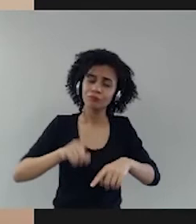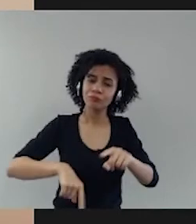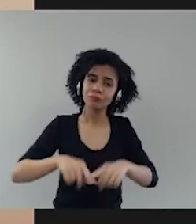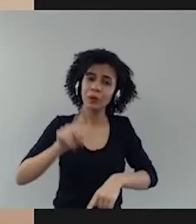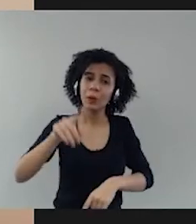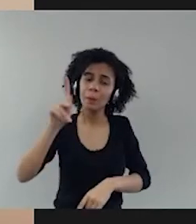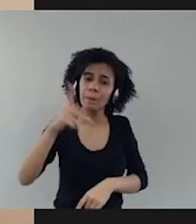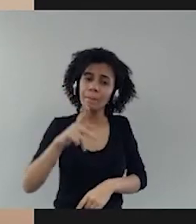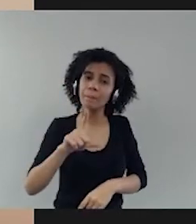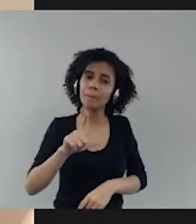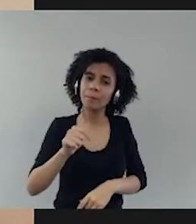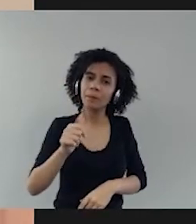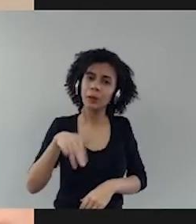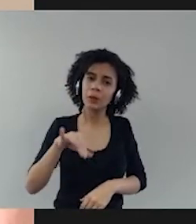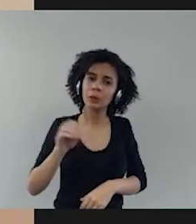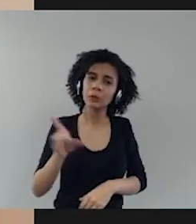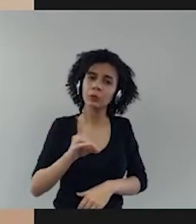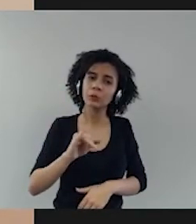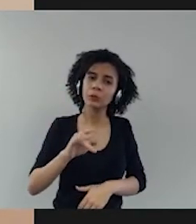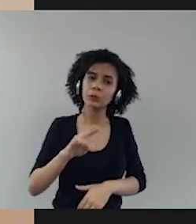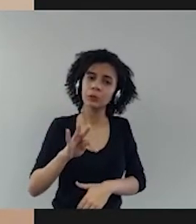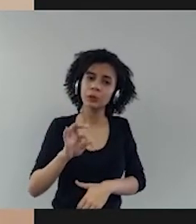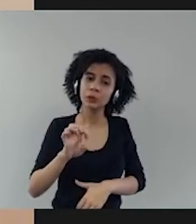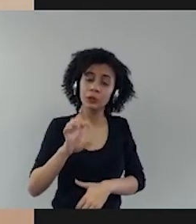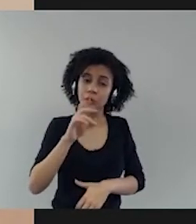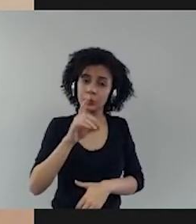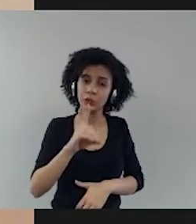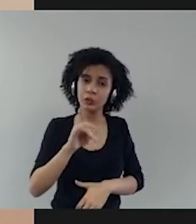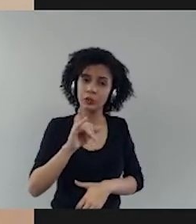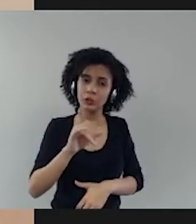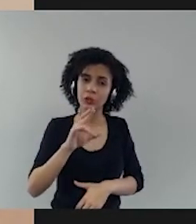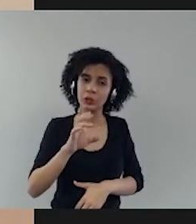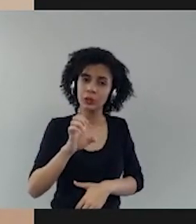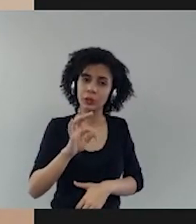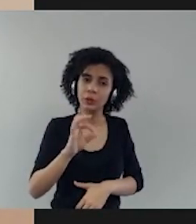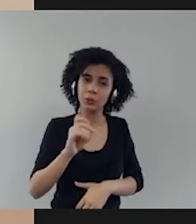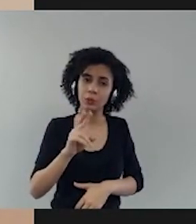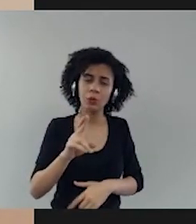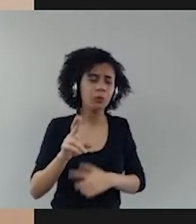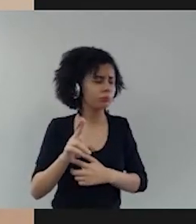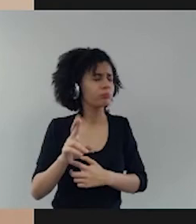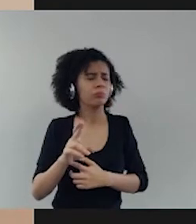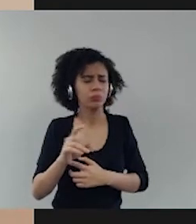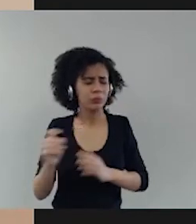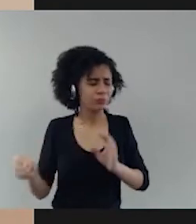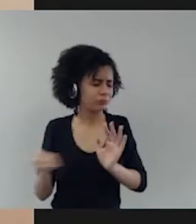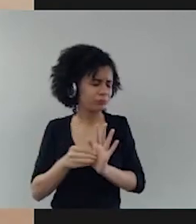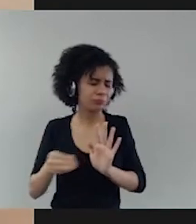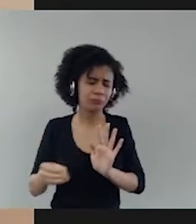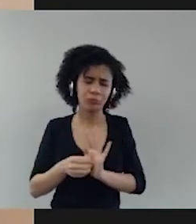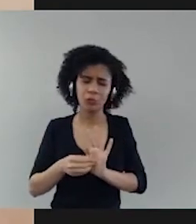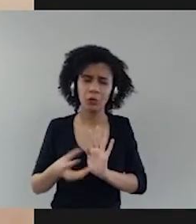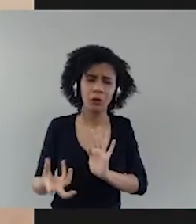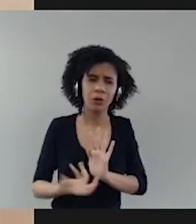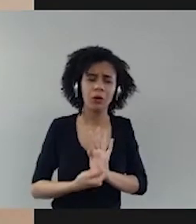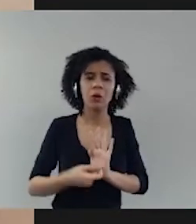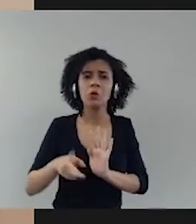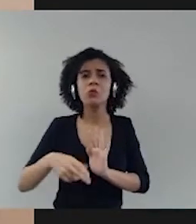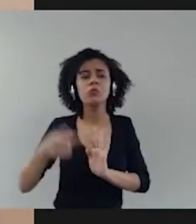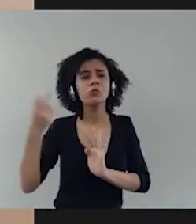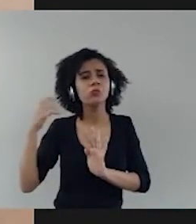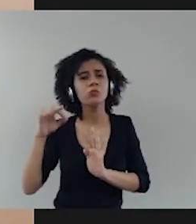diretor. Não é? Abordou de uma maneira nunca feita pelo Estado brasileiro em todas as